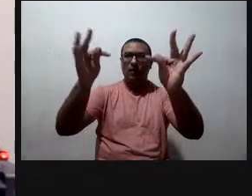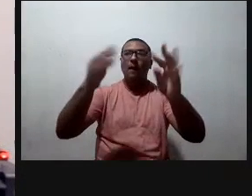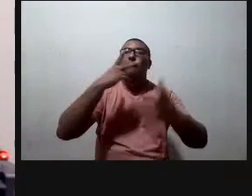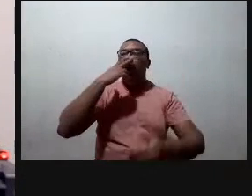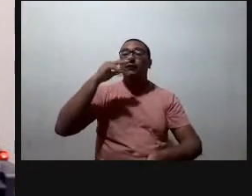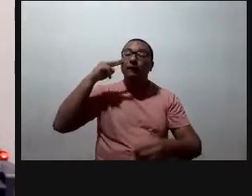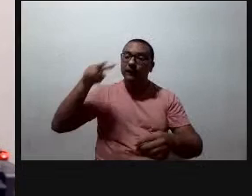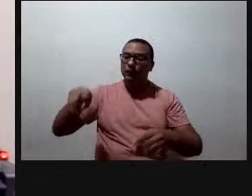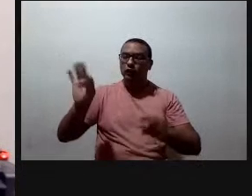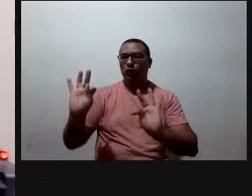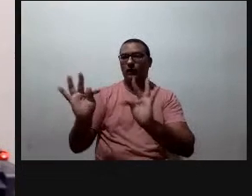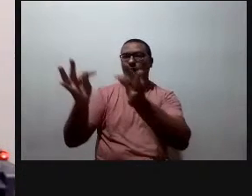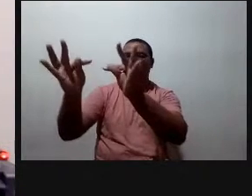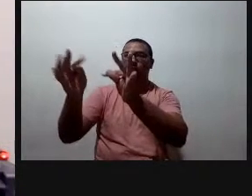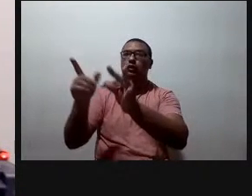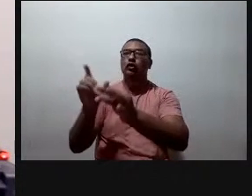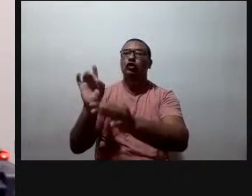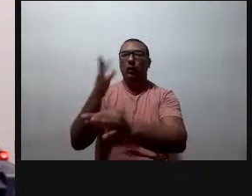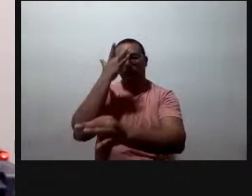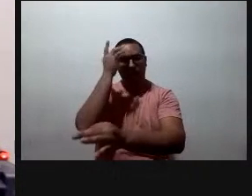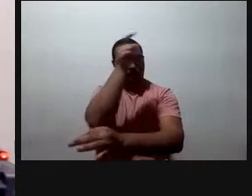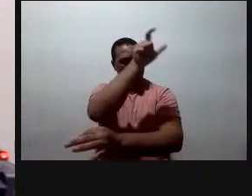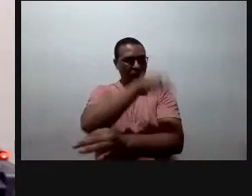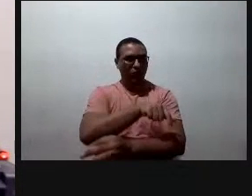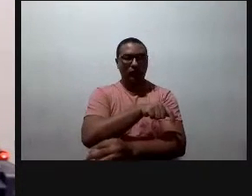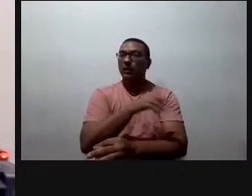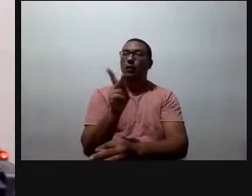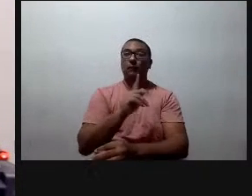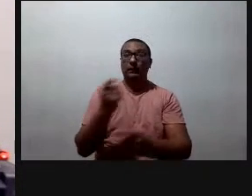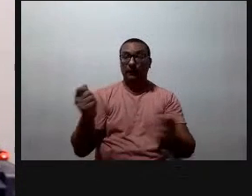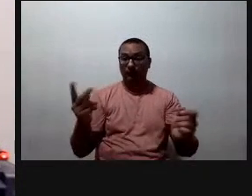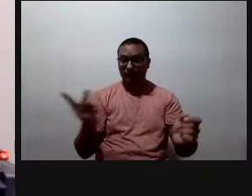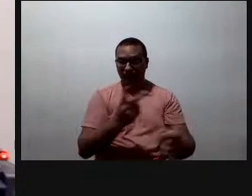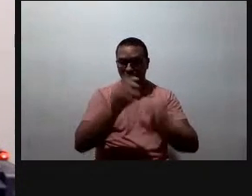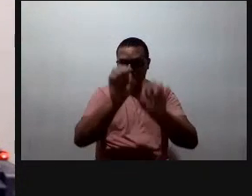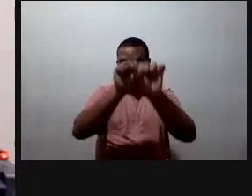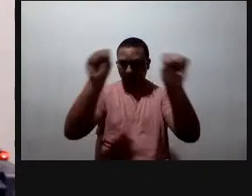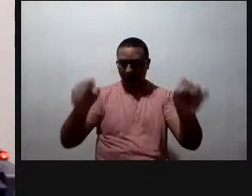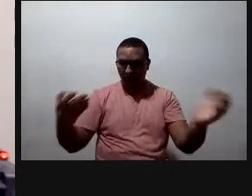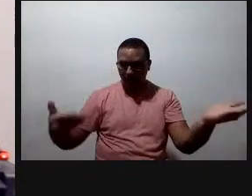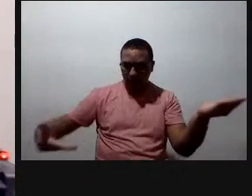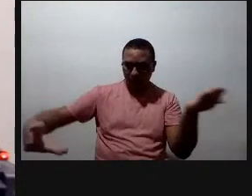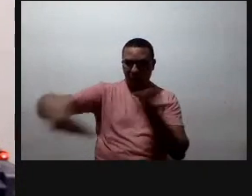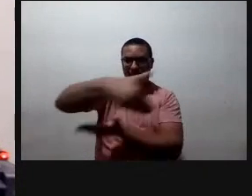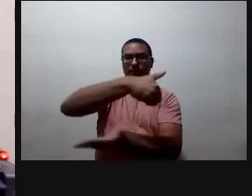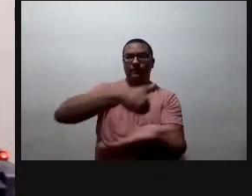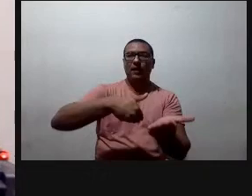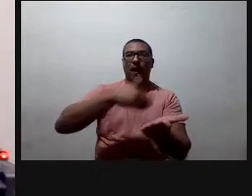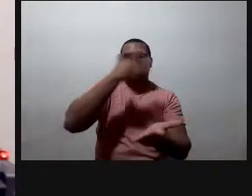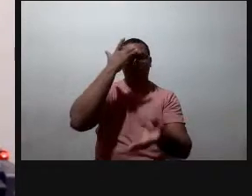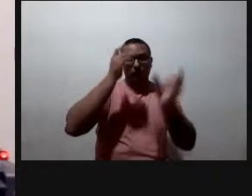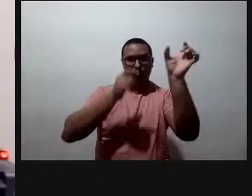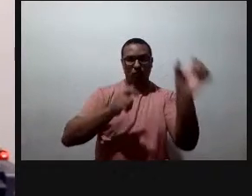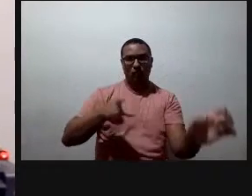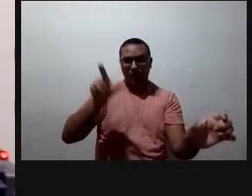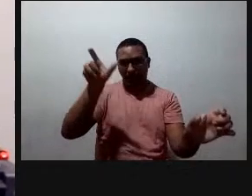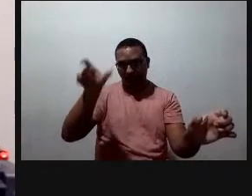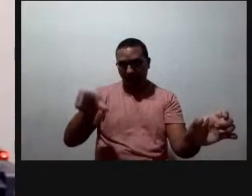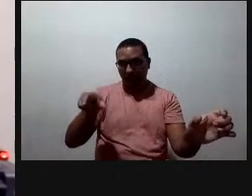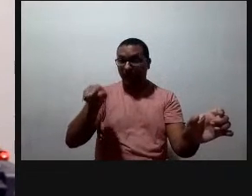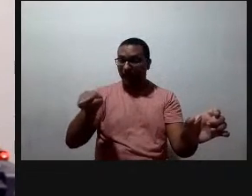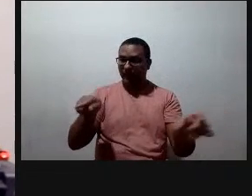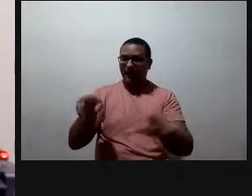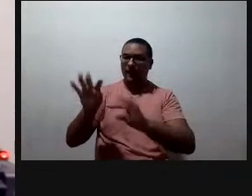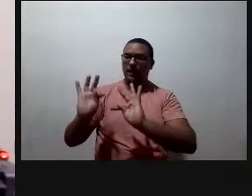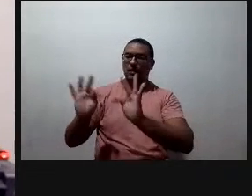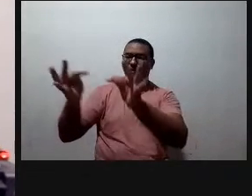máquina ou só olhar para as pessoas. Você tem que enxergar o sistema de uma junção entre pessoas e máquinas. Quando